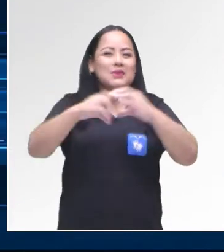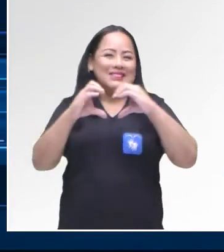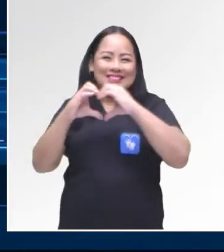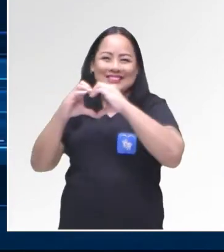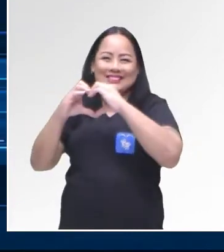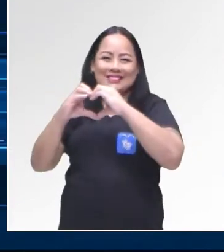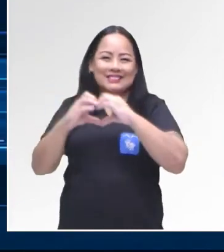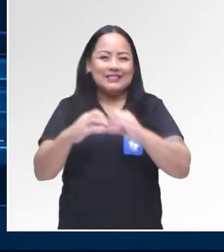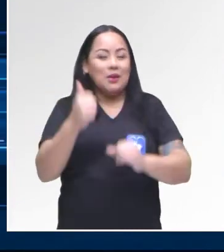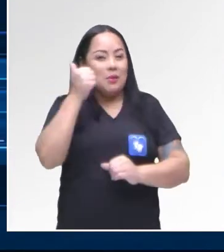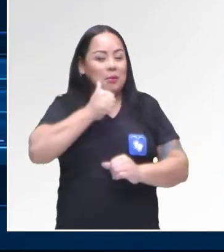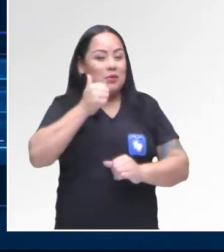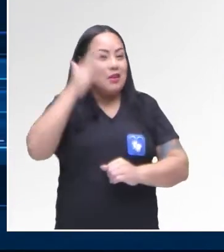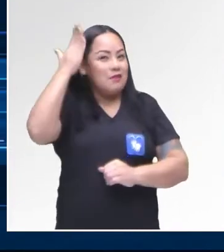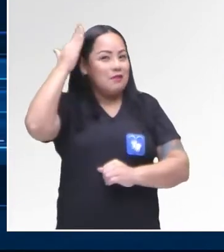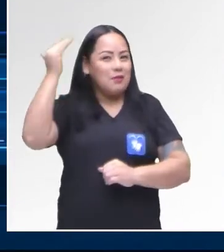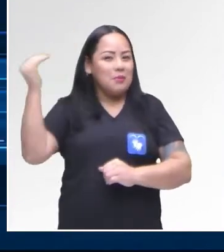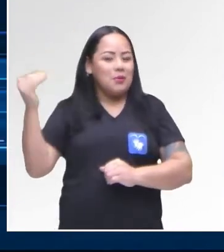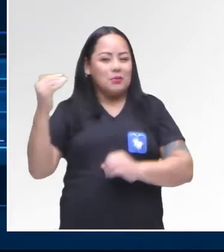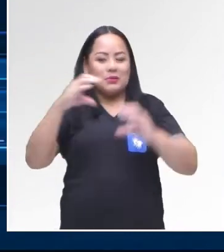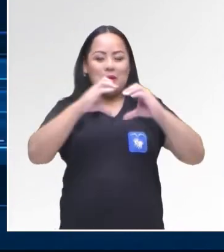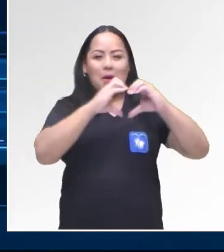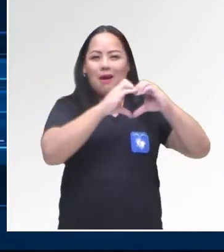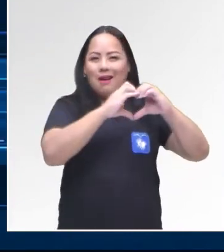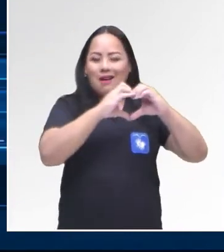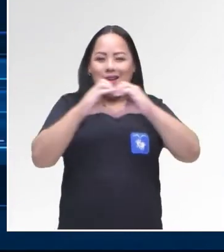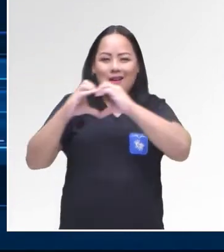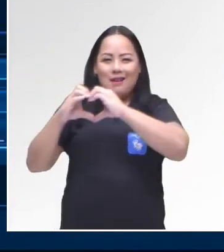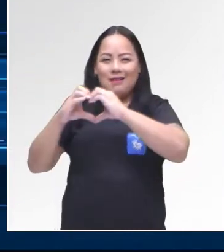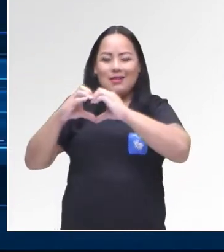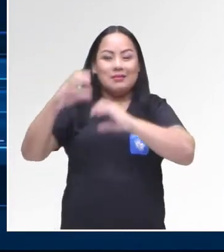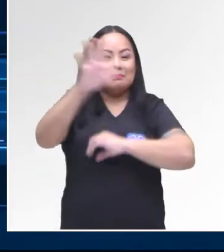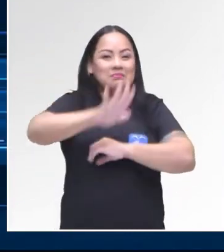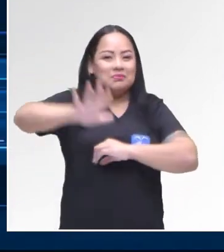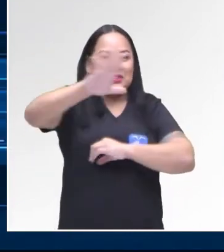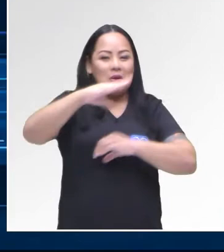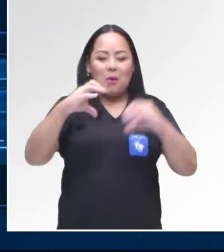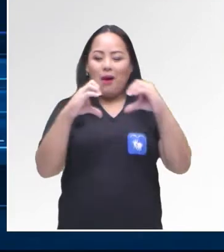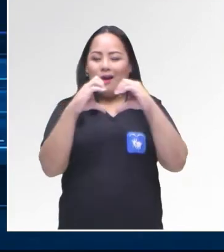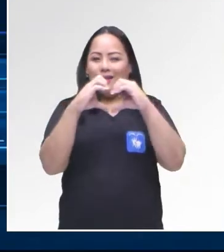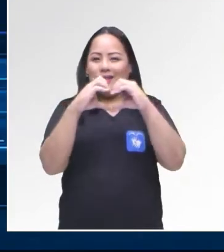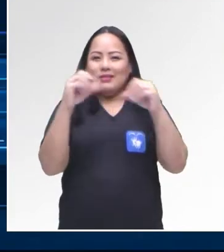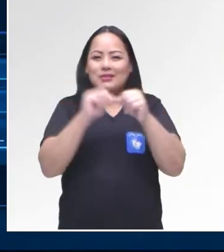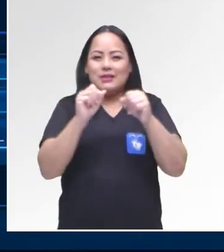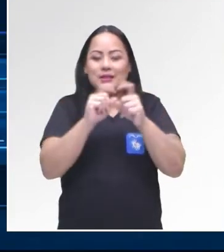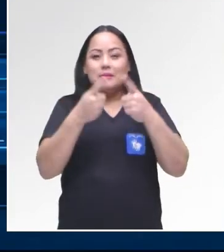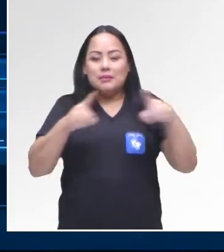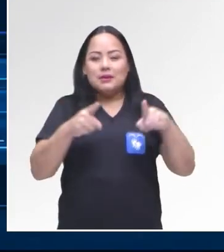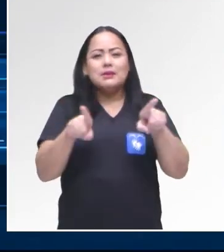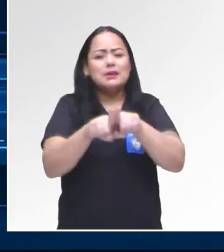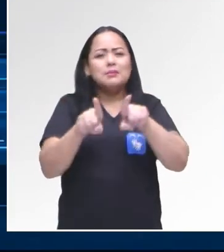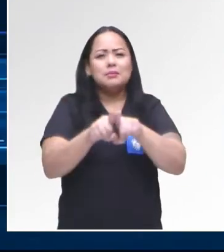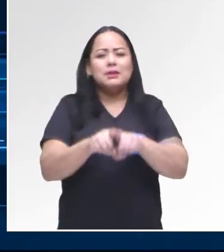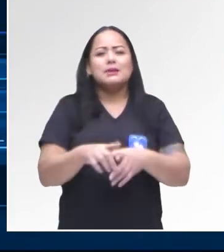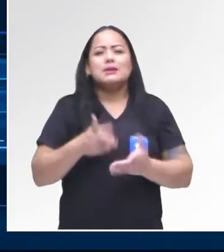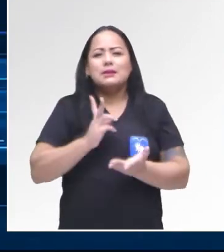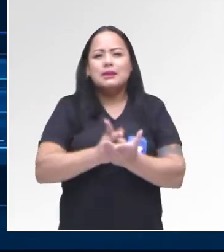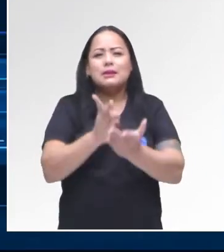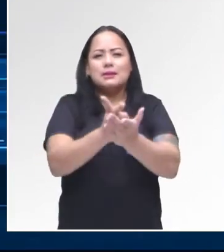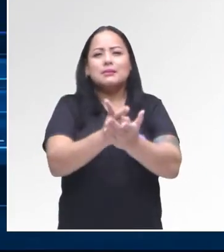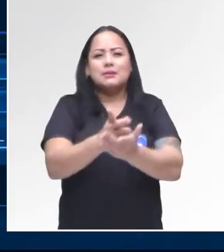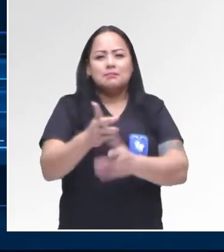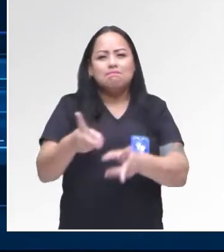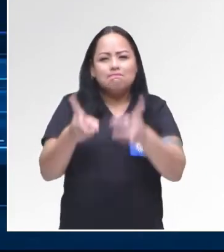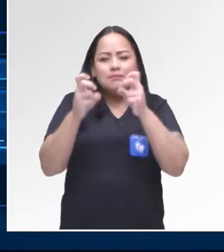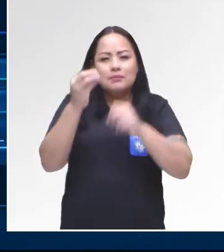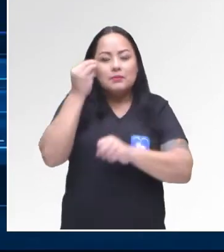uma cantora, enfim, o público em geral. Agora, muito comum também, quando